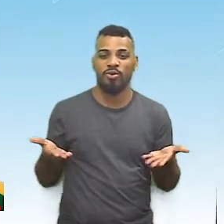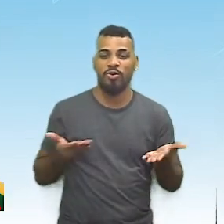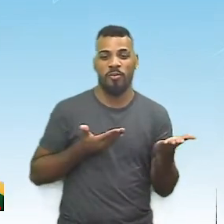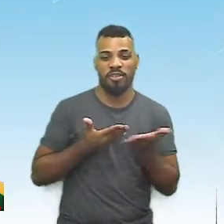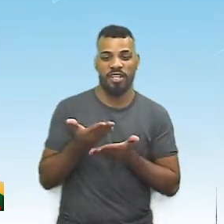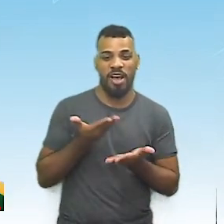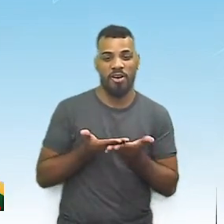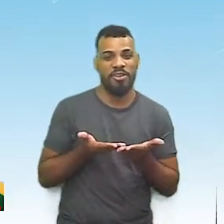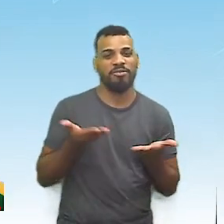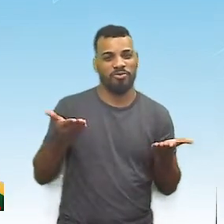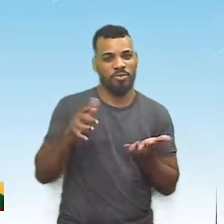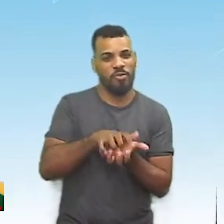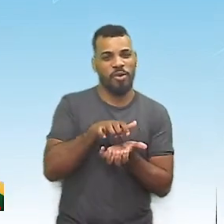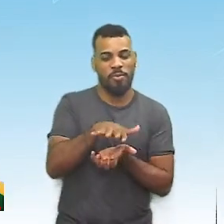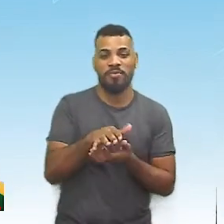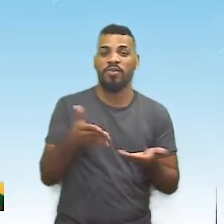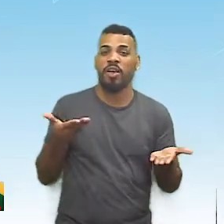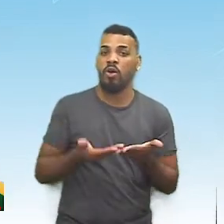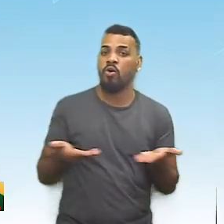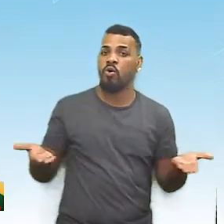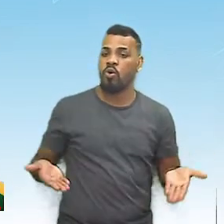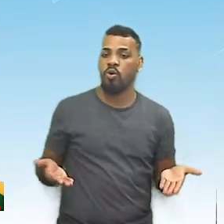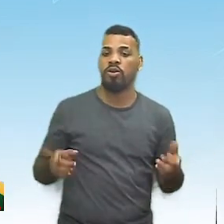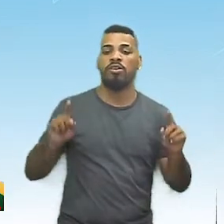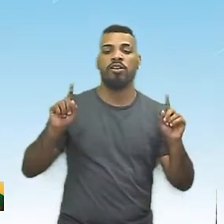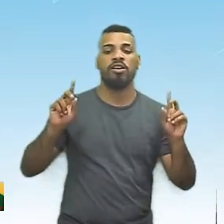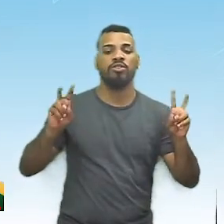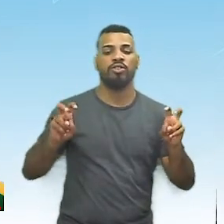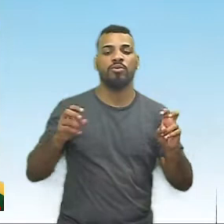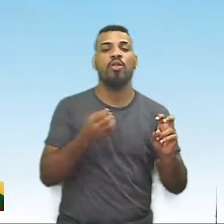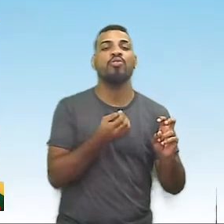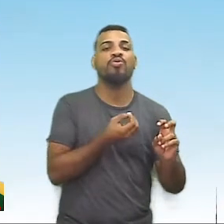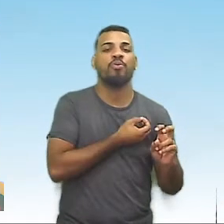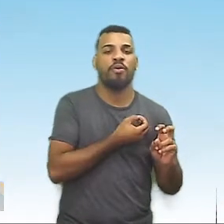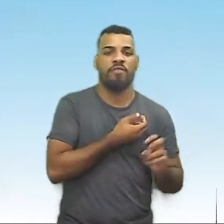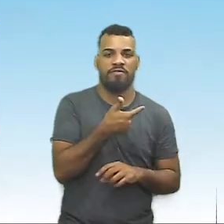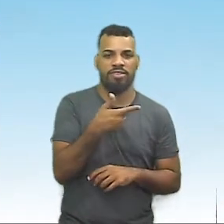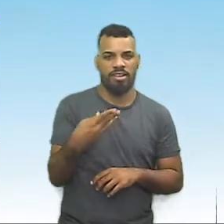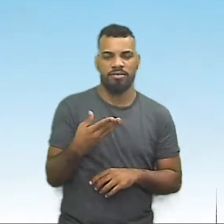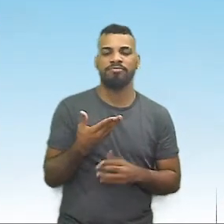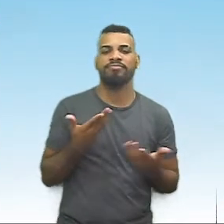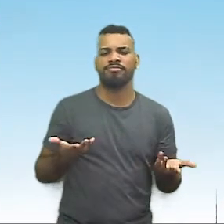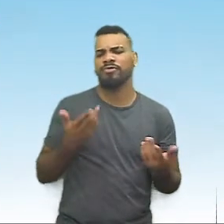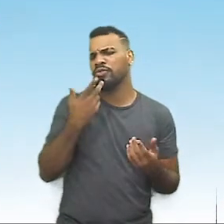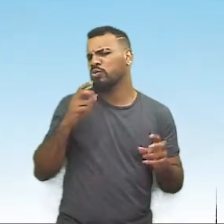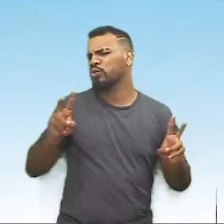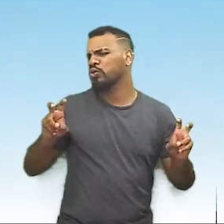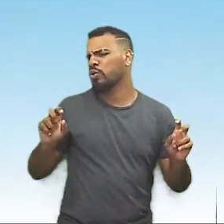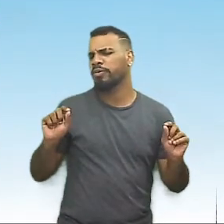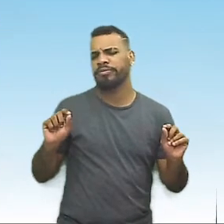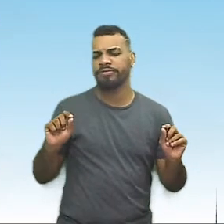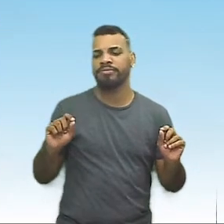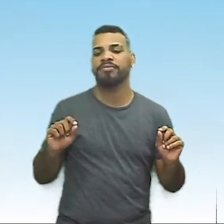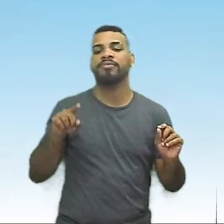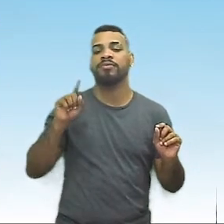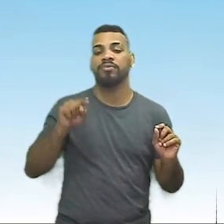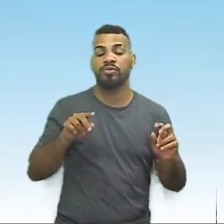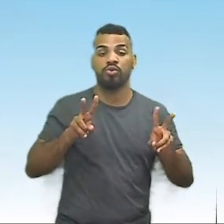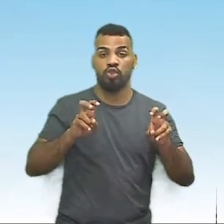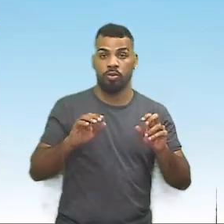do EducaPE. A aula de hoje é a de número 23. Iremos falar sobre o